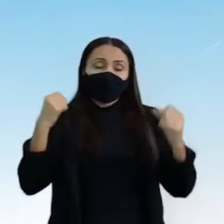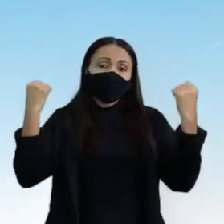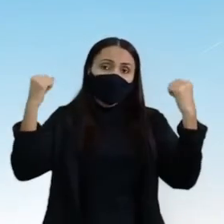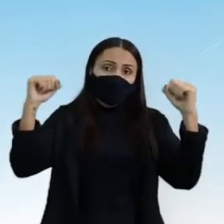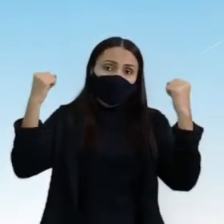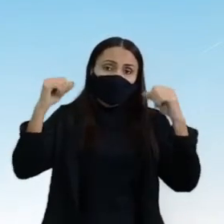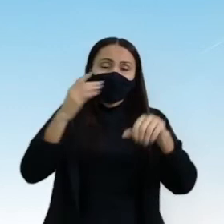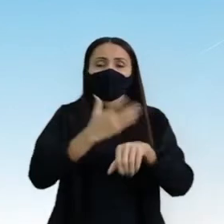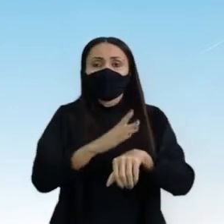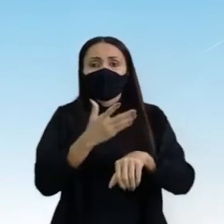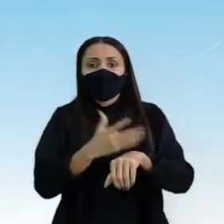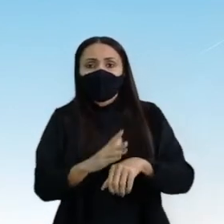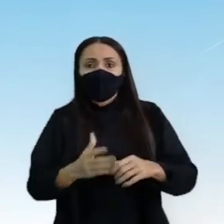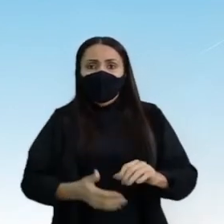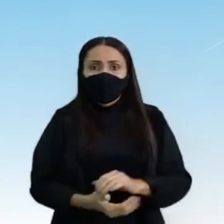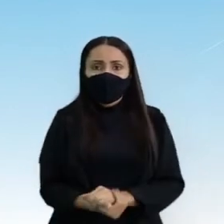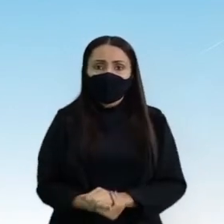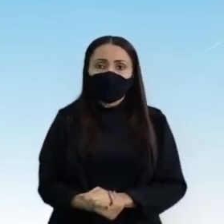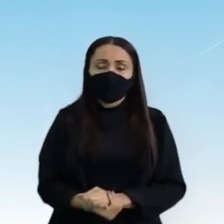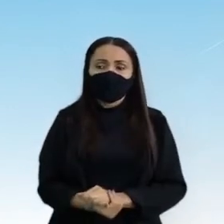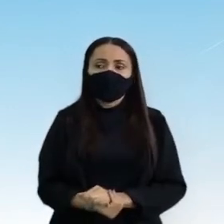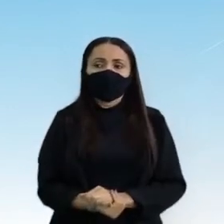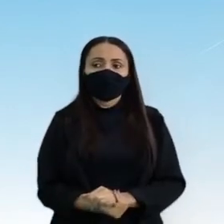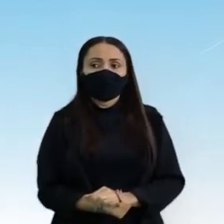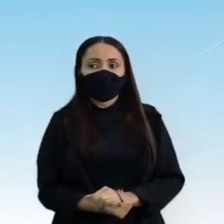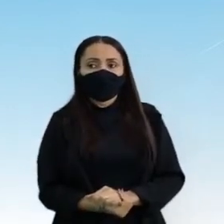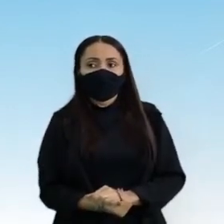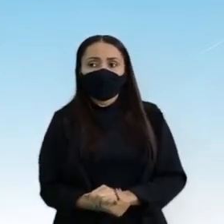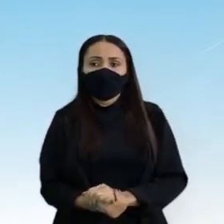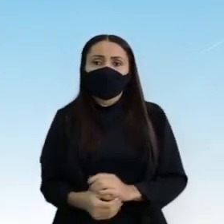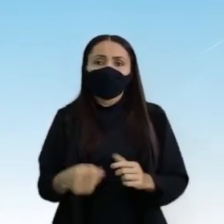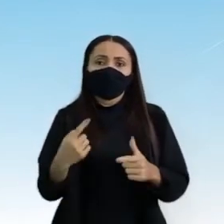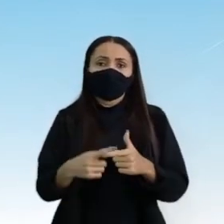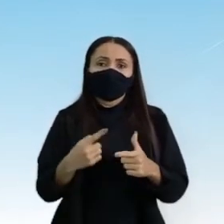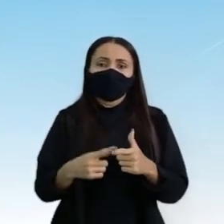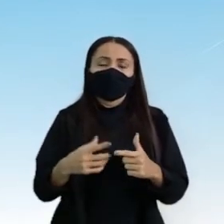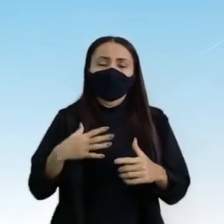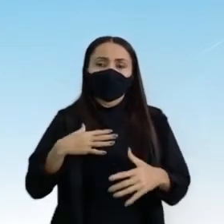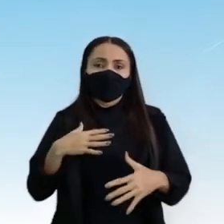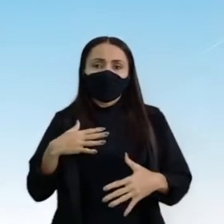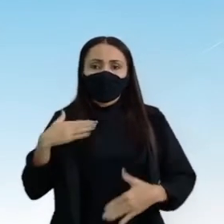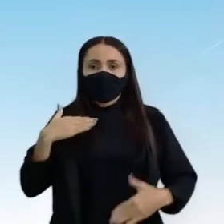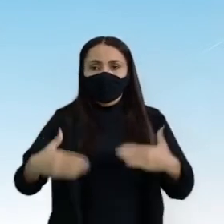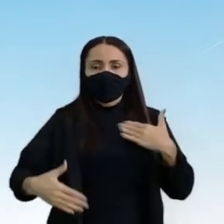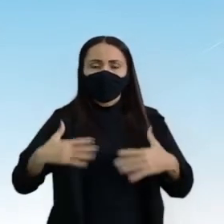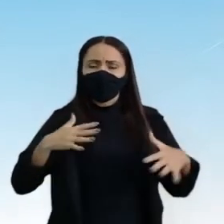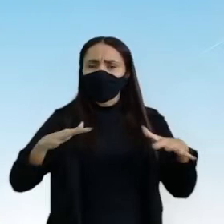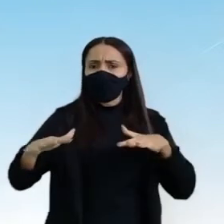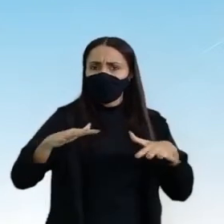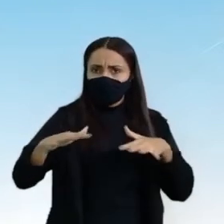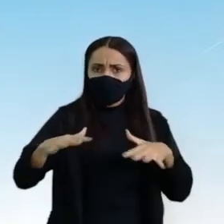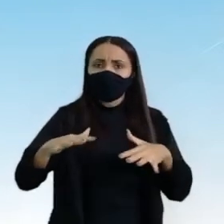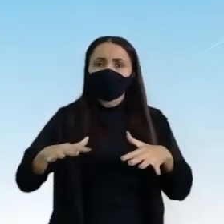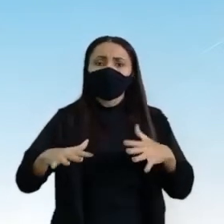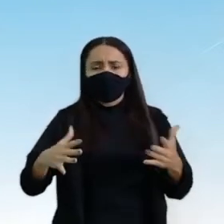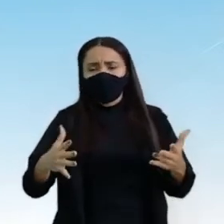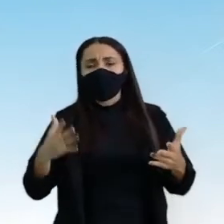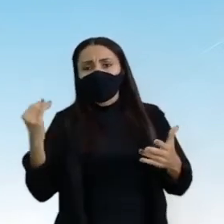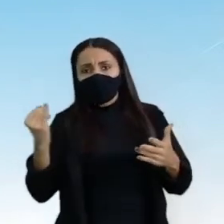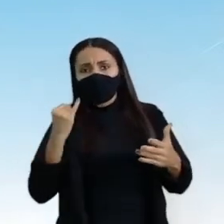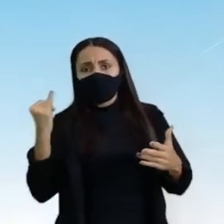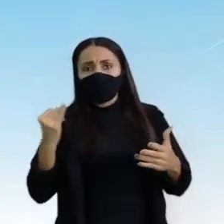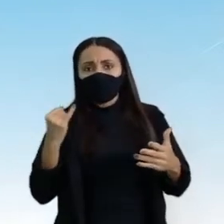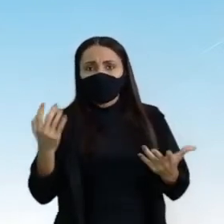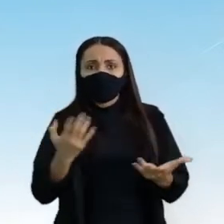física regular do que para as pessoas que não têm, porque é óbvio, vai mexer com o seu sistema imunológico. As pessoas que fazem atividade têm um